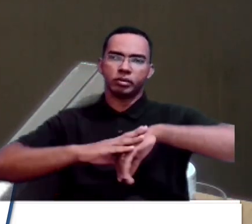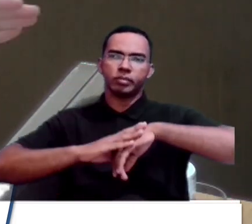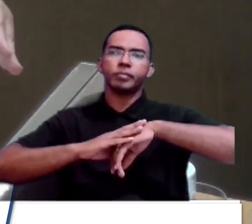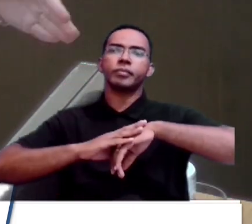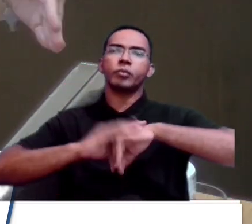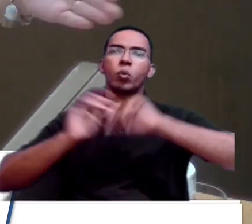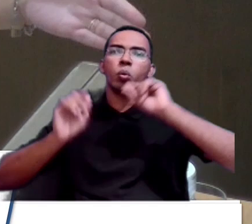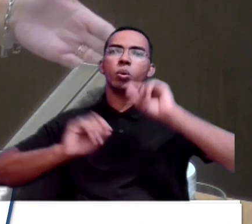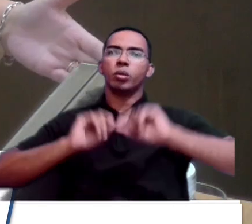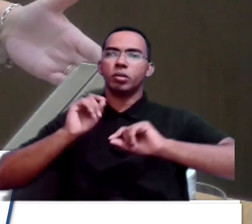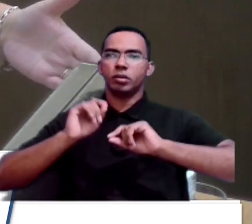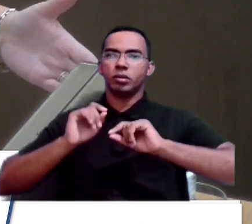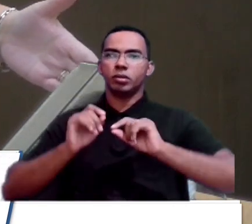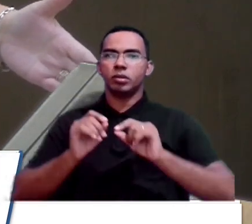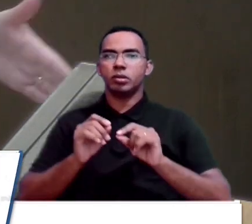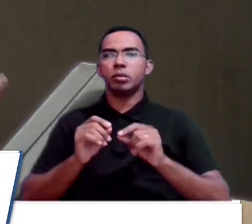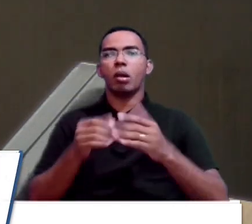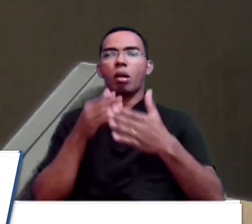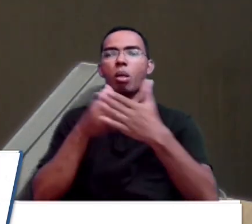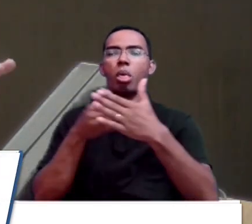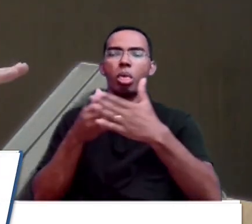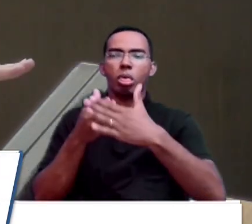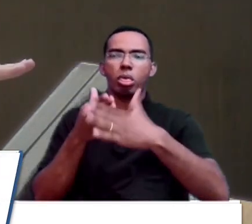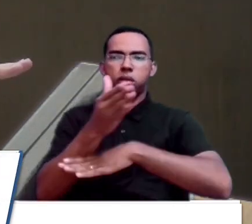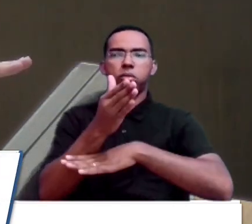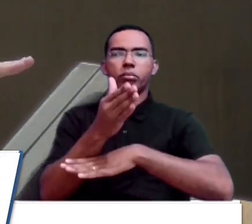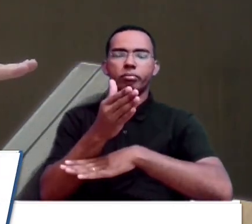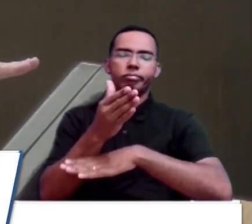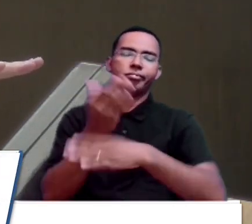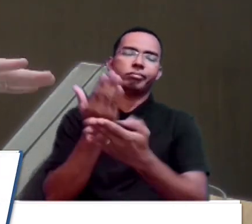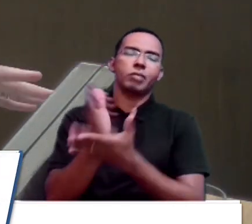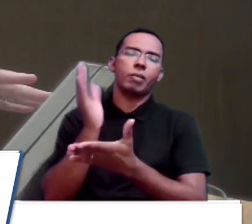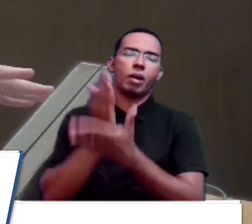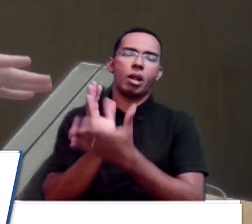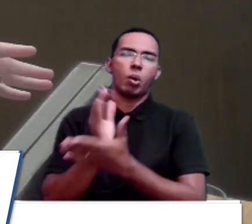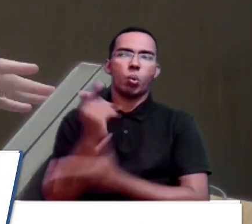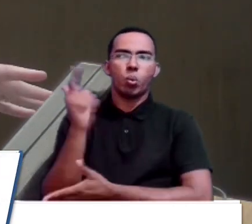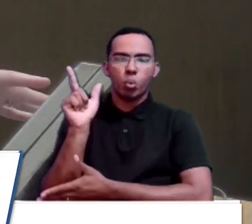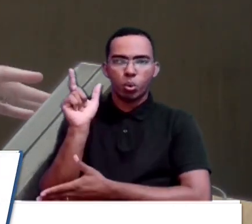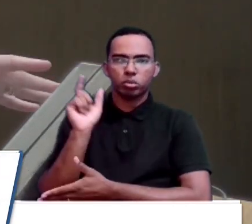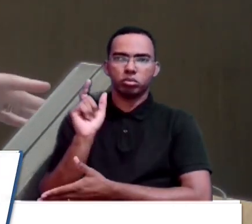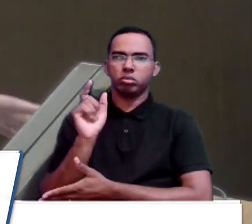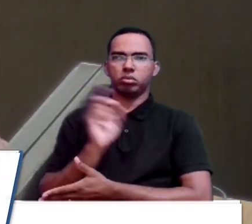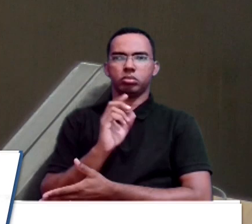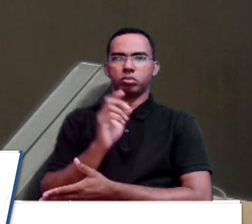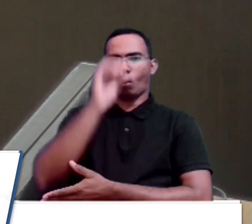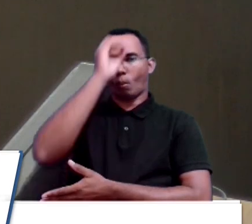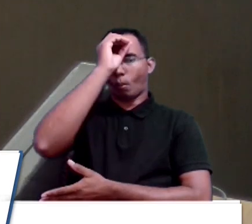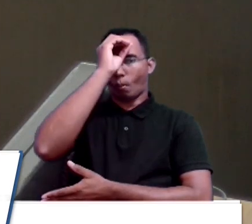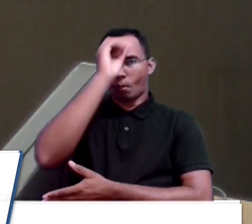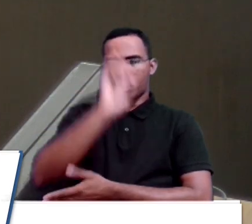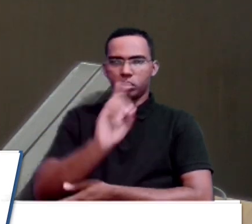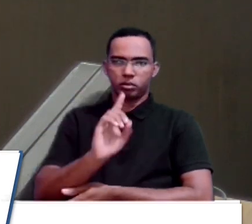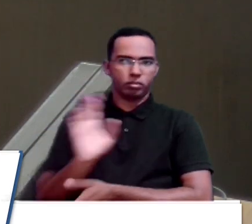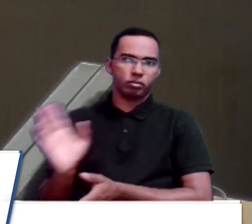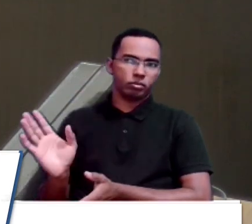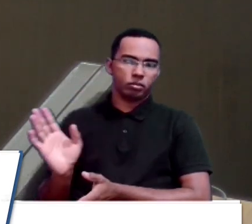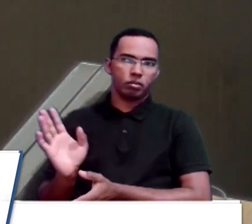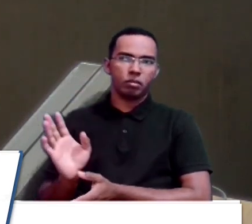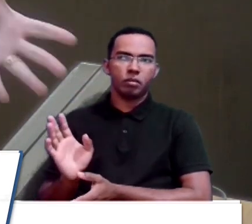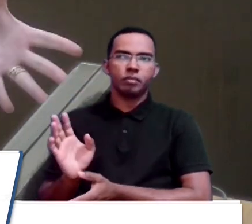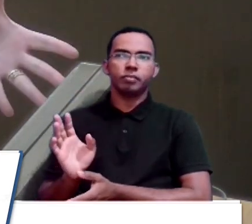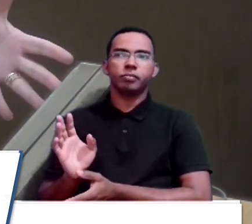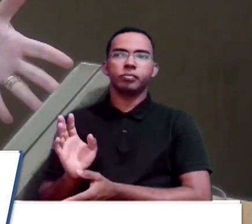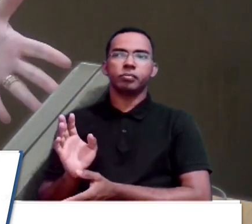para atravessar o limite do outro, aí já você não é tão ingênuo e inocente assim, né? Eu não